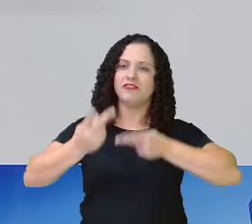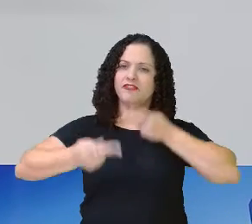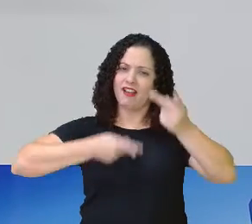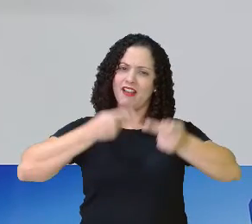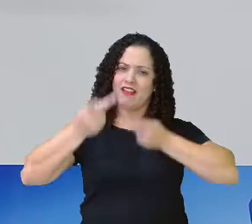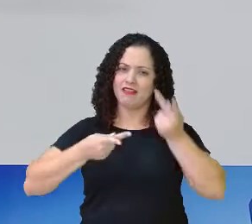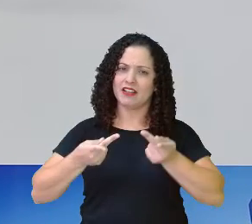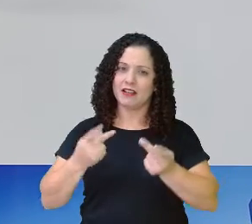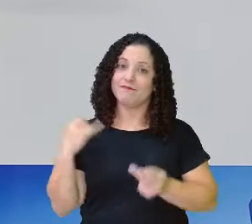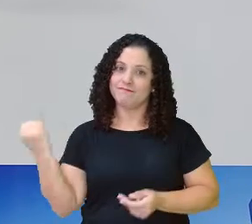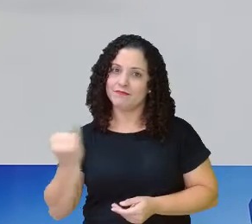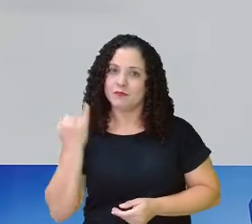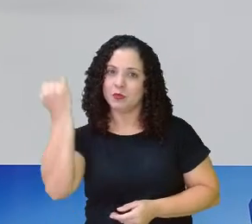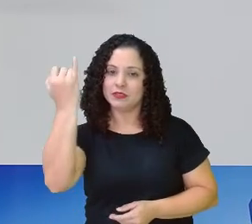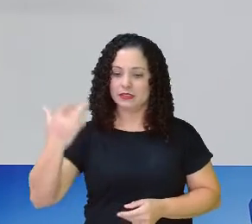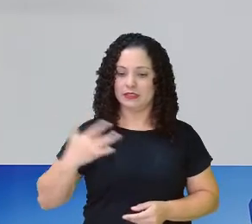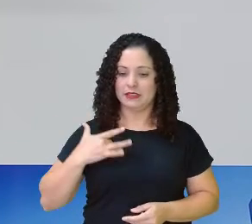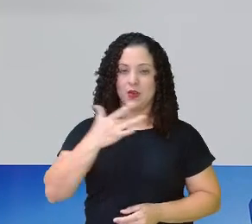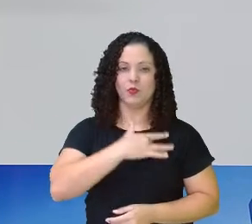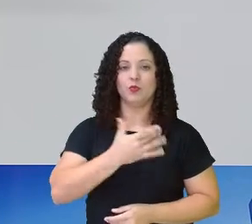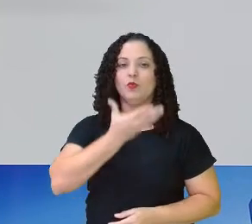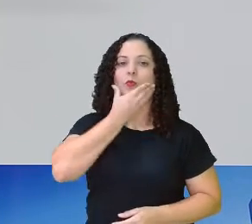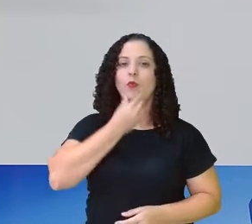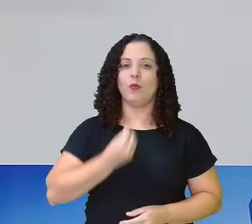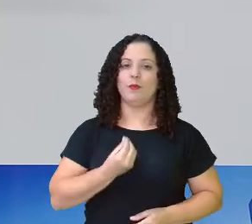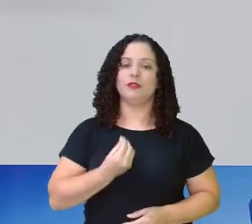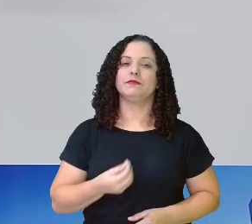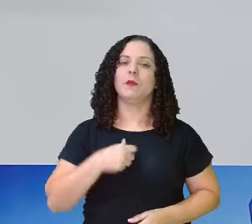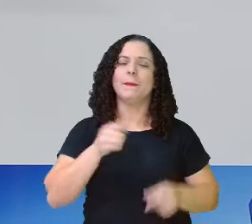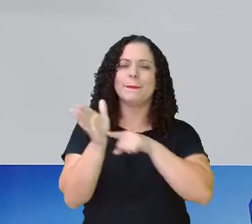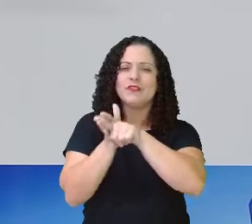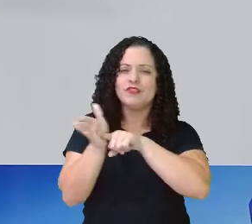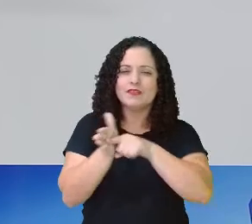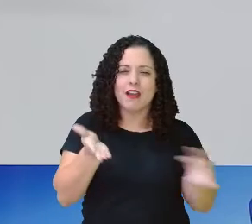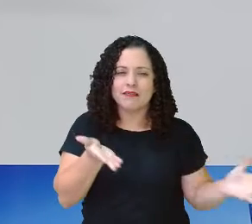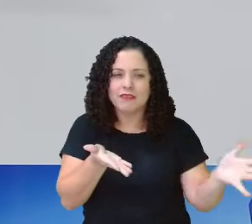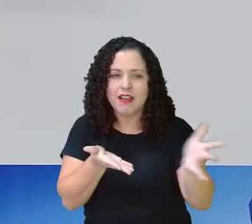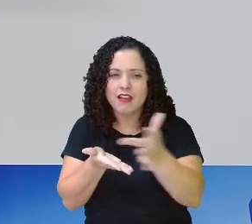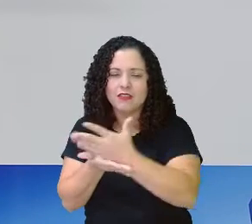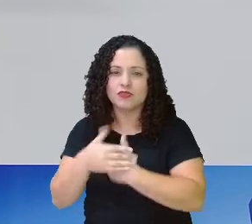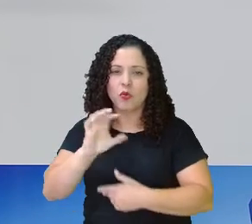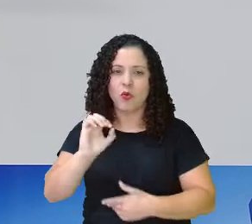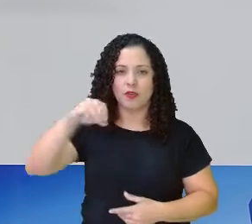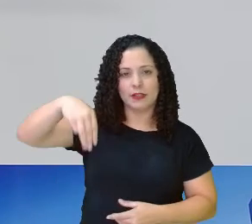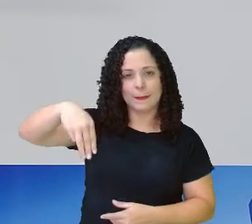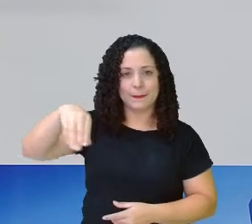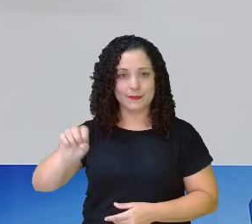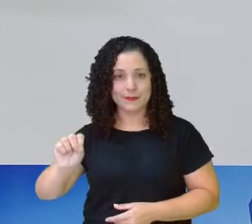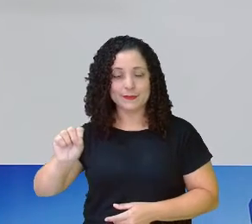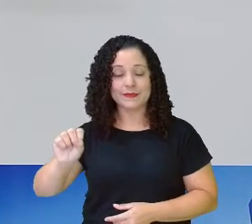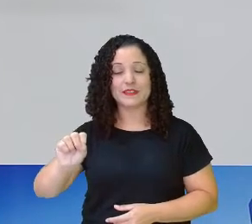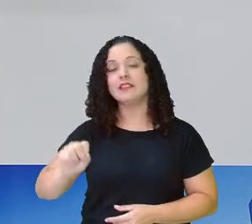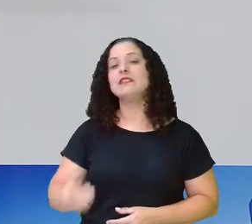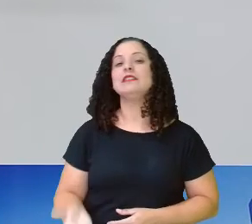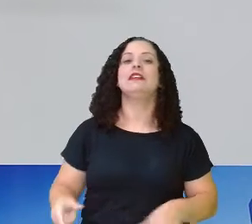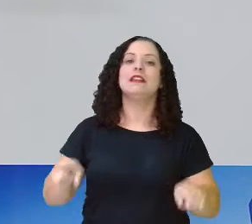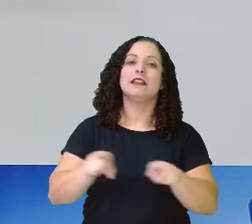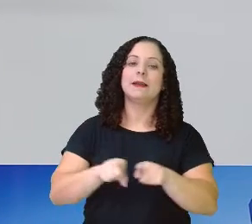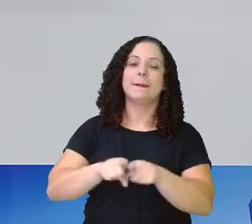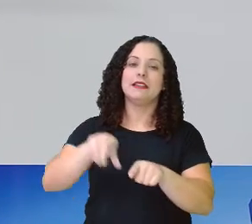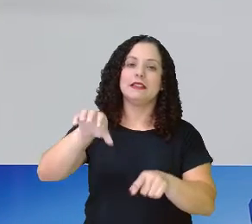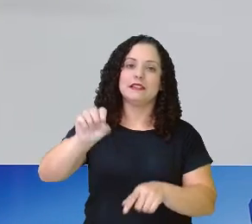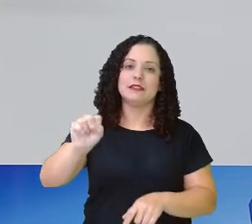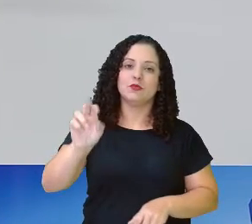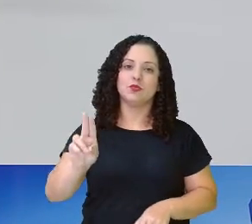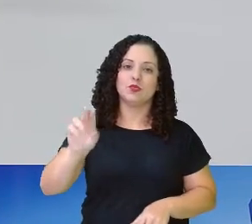dessa saúde masculina, eu peguei as informações da Organização Mundial da Saúde e do nosso SUS, o Sistema